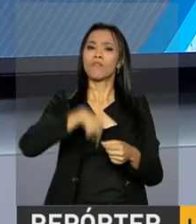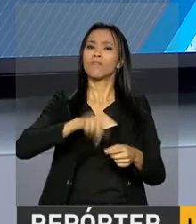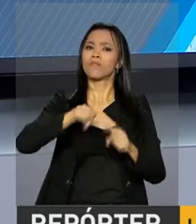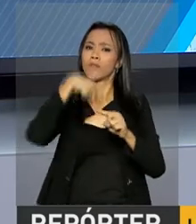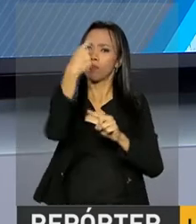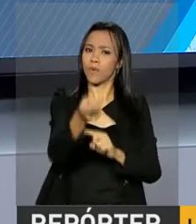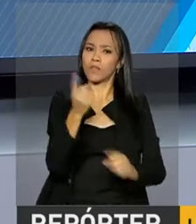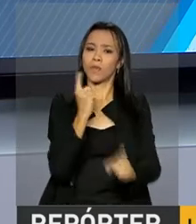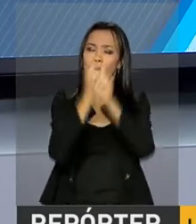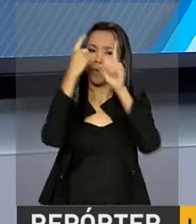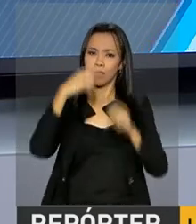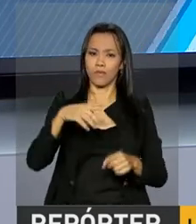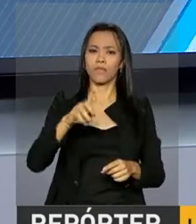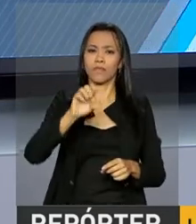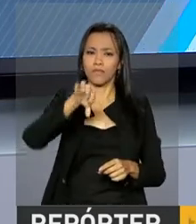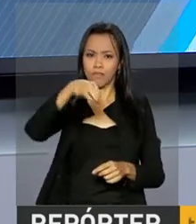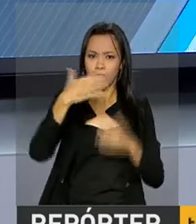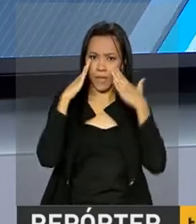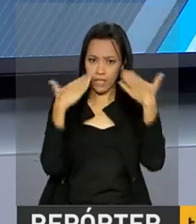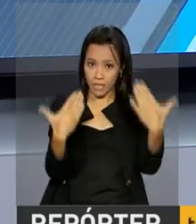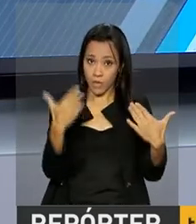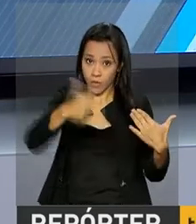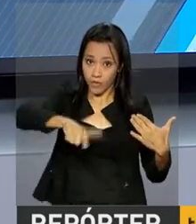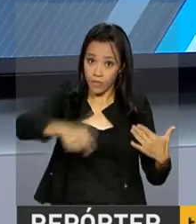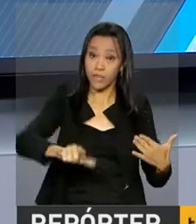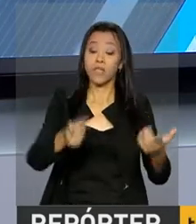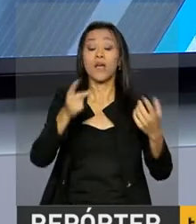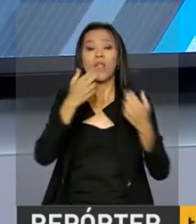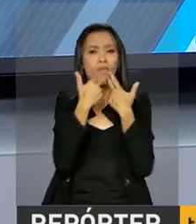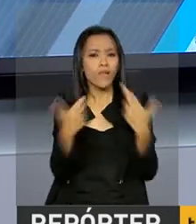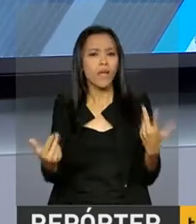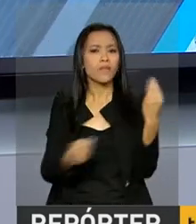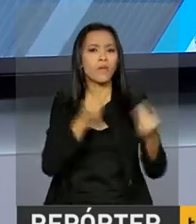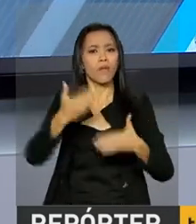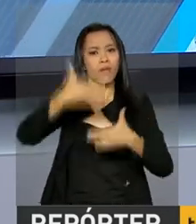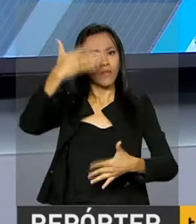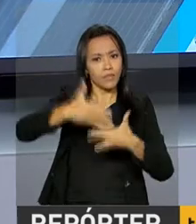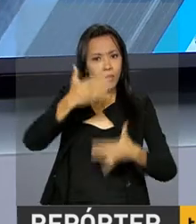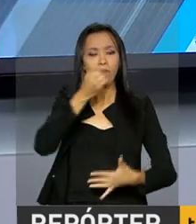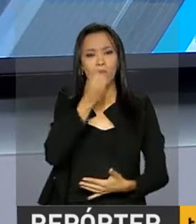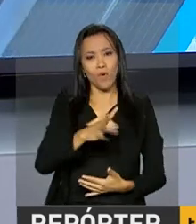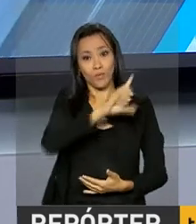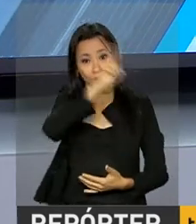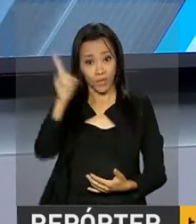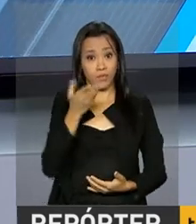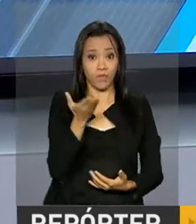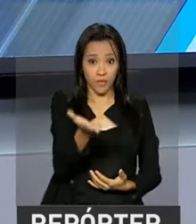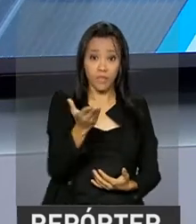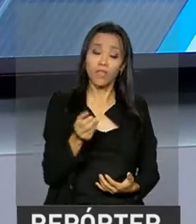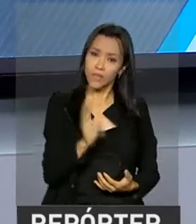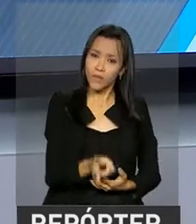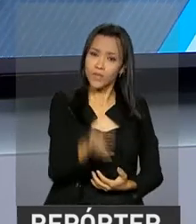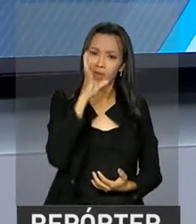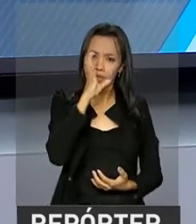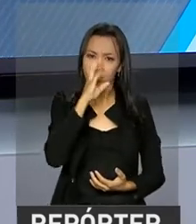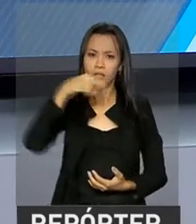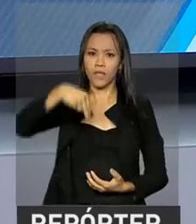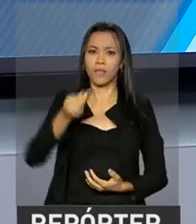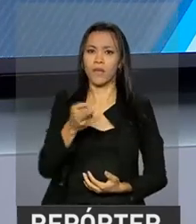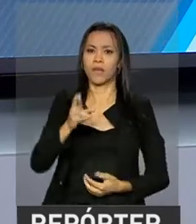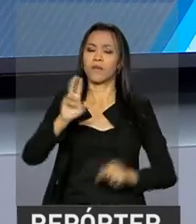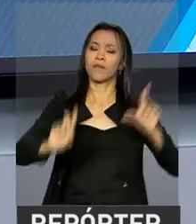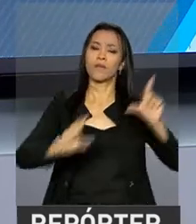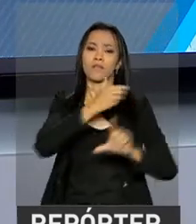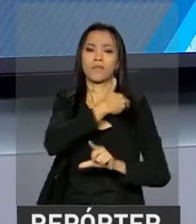hora na nossa próxima edição acompanha a cidade também em nossas redes sociais um bom dia para você e continue com a gente aqui na